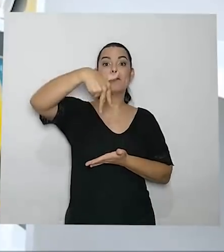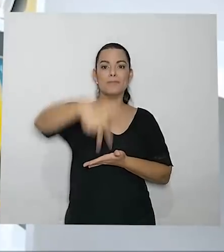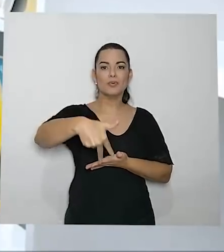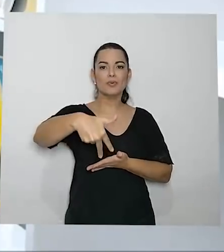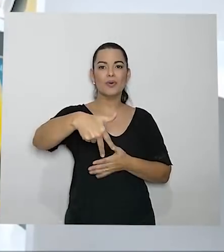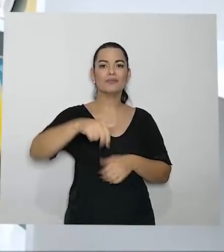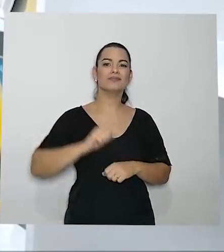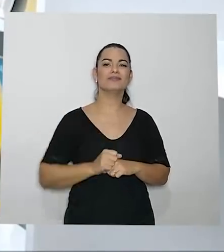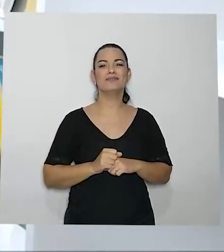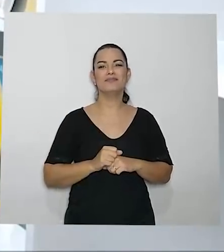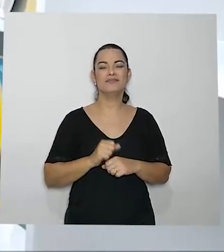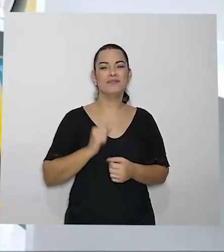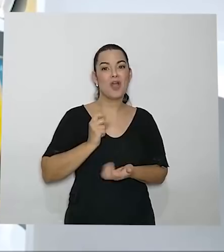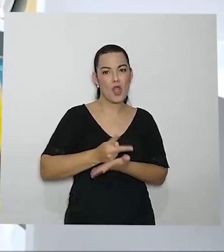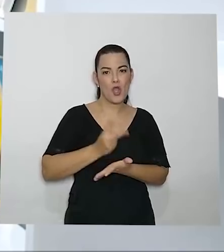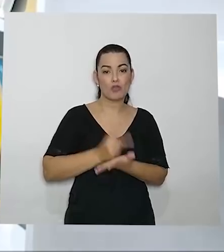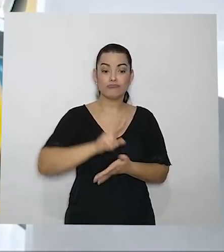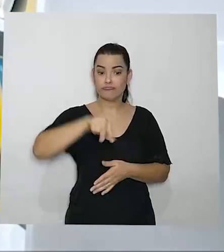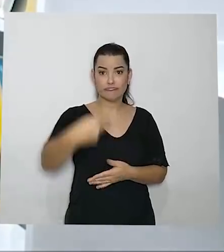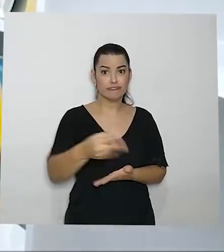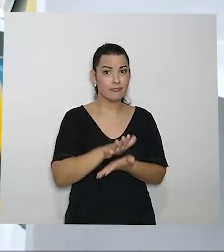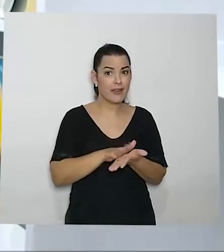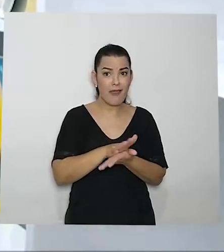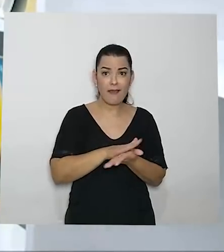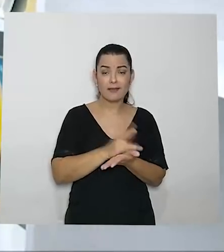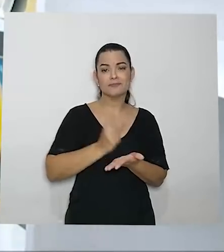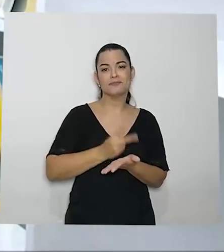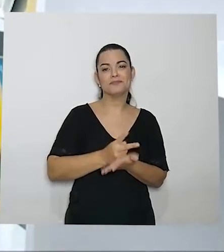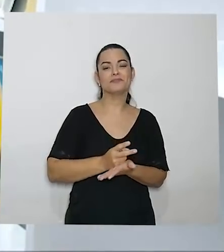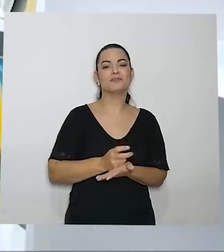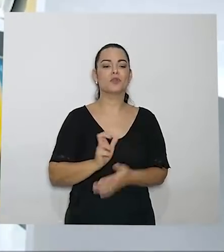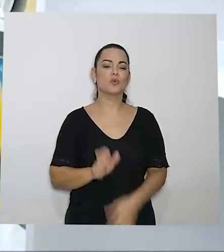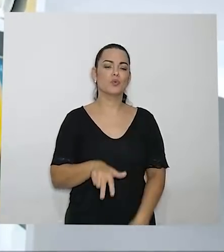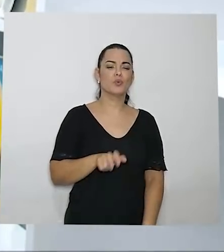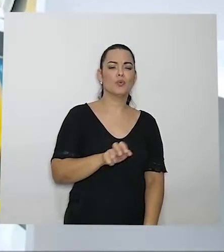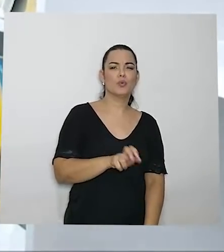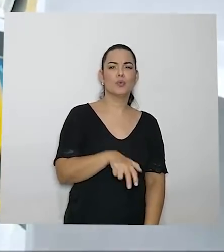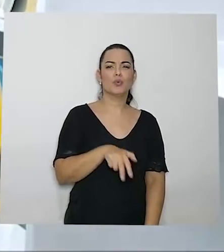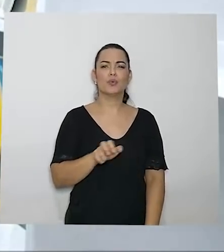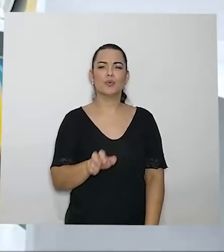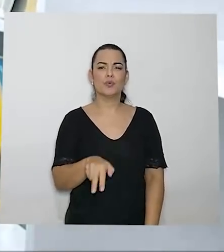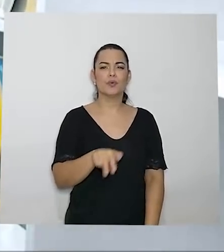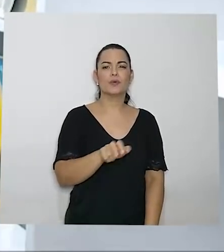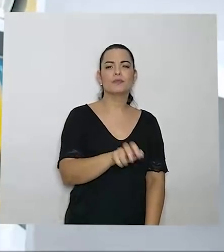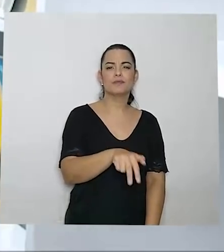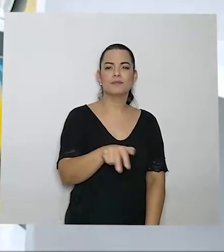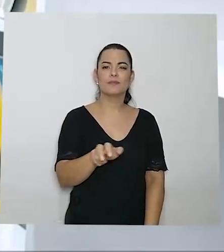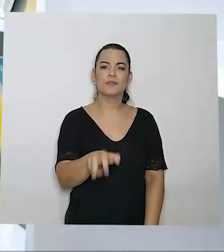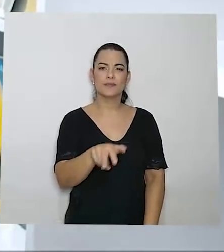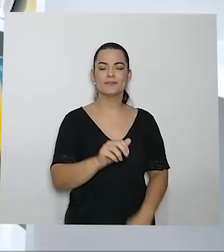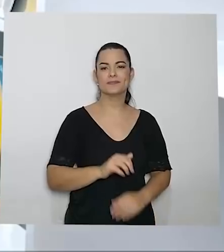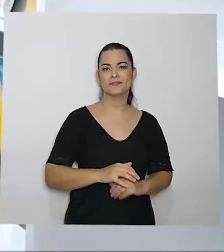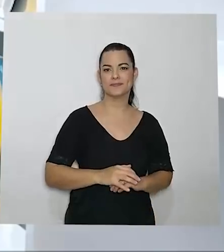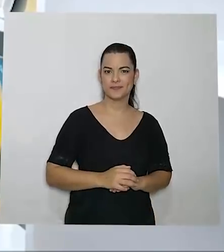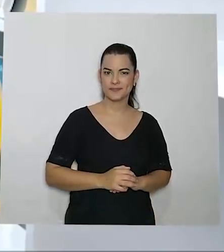caiu. Continuou adiante. Andou, andou, andou.